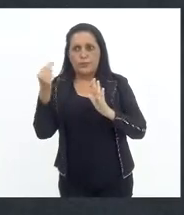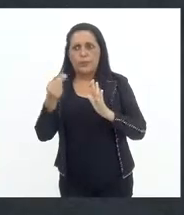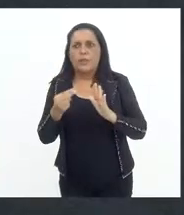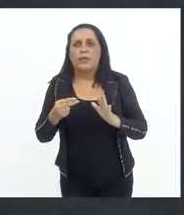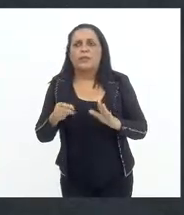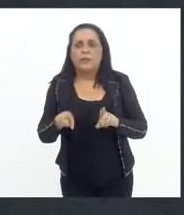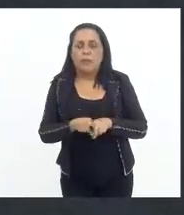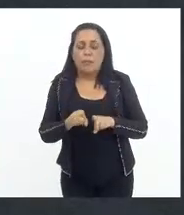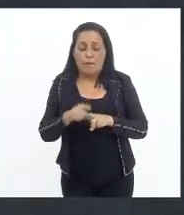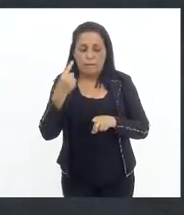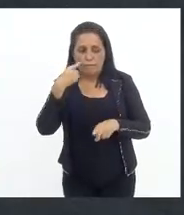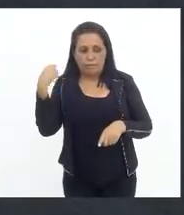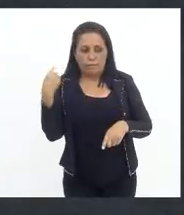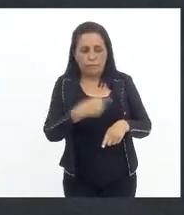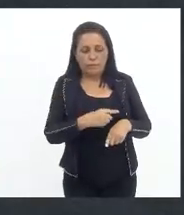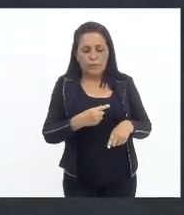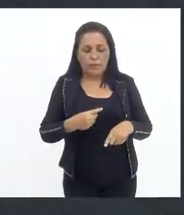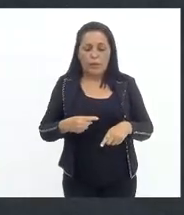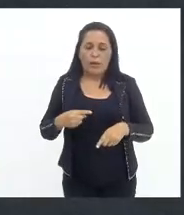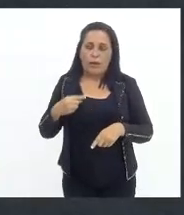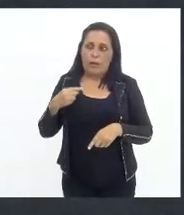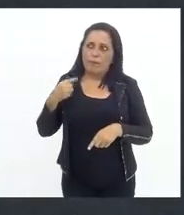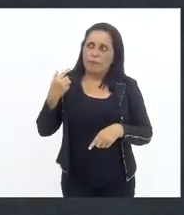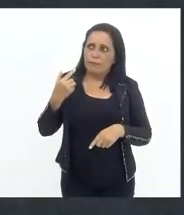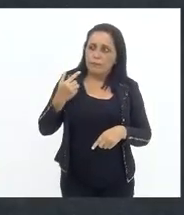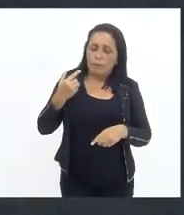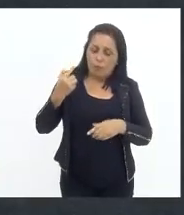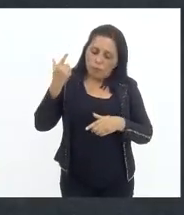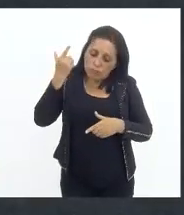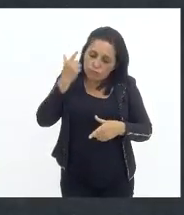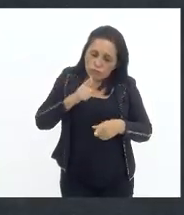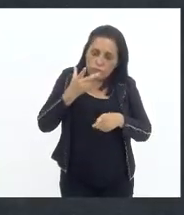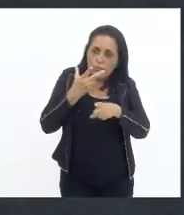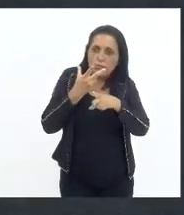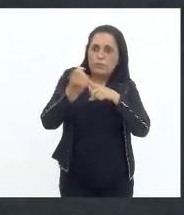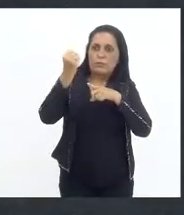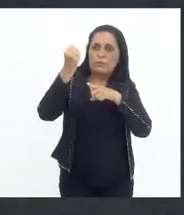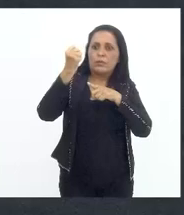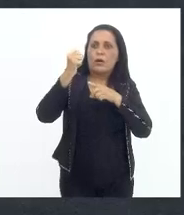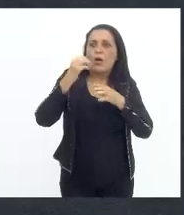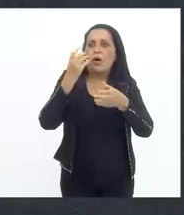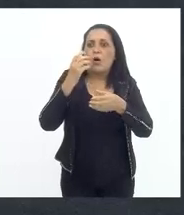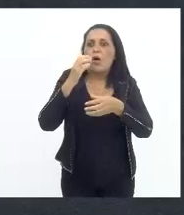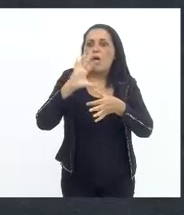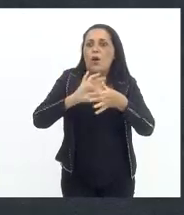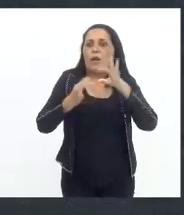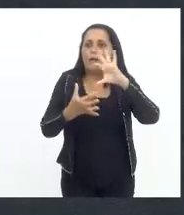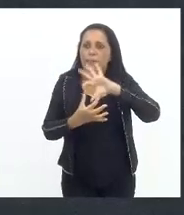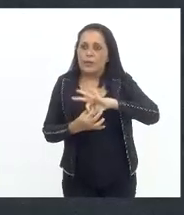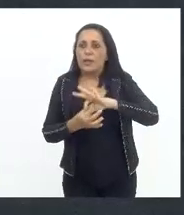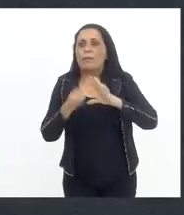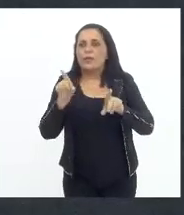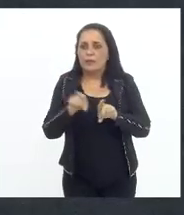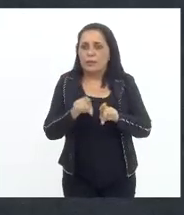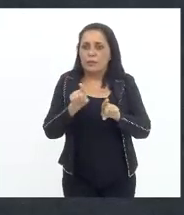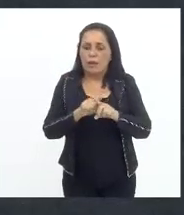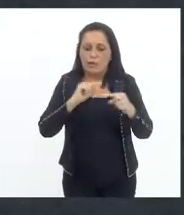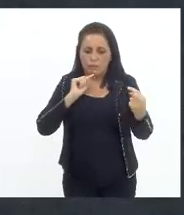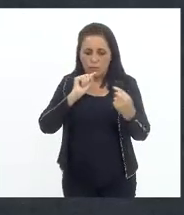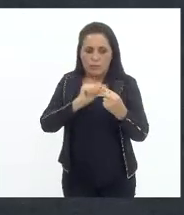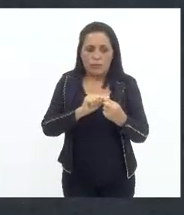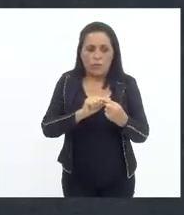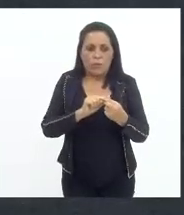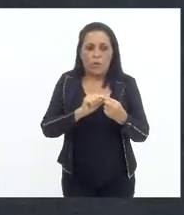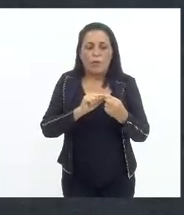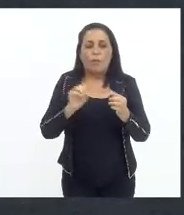brilhante nas Olimpíadas ficar evidente, Paulinho também evidenciou o alvo, mas também o caminho. Nunca